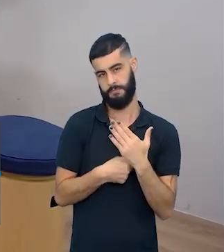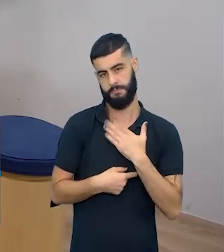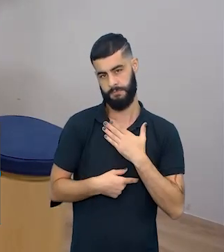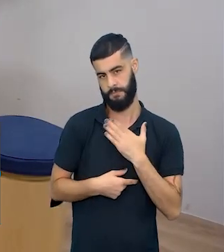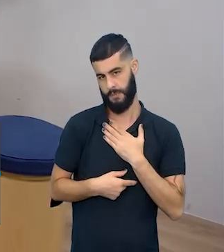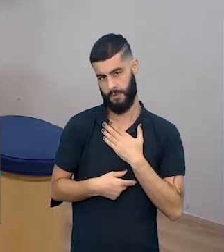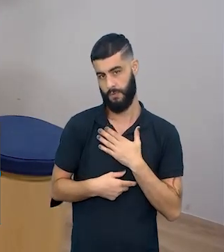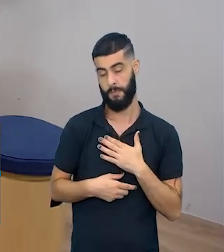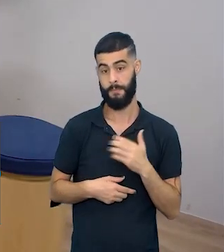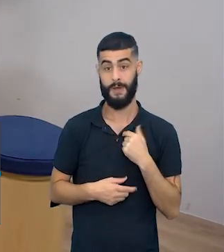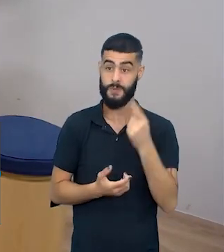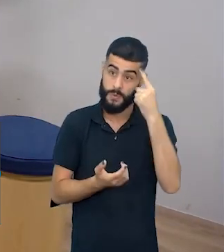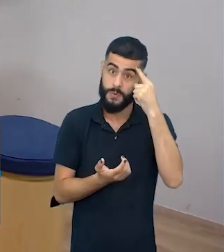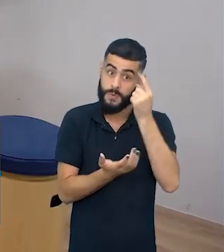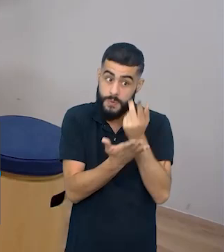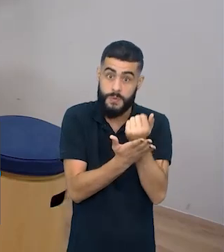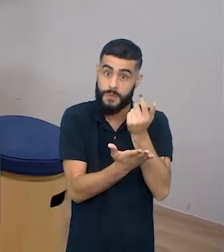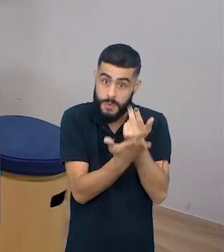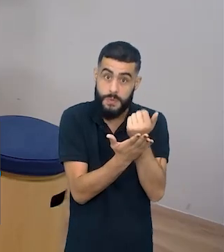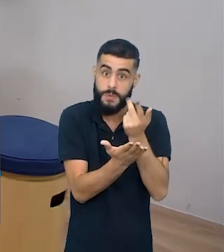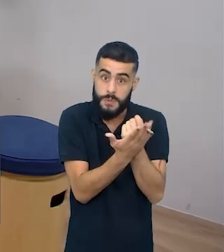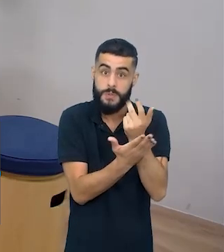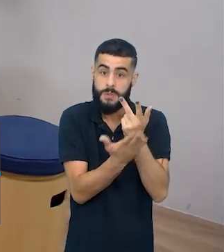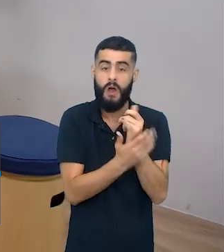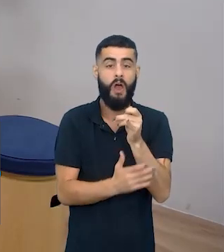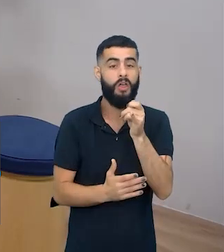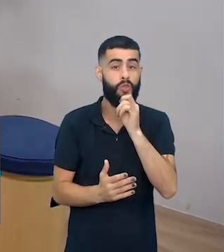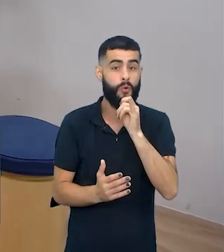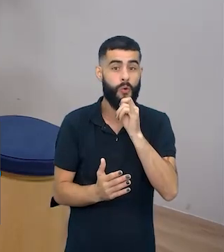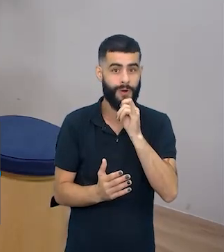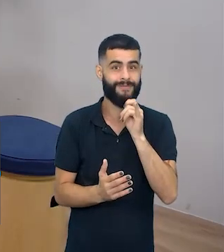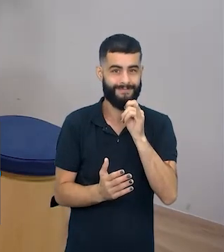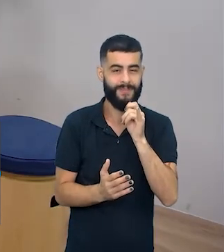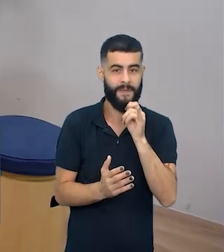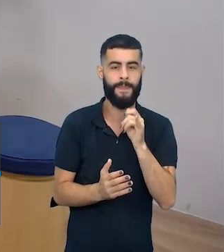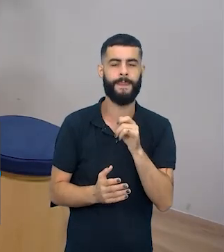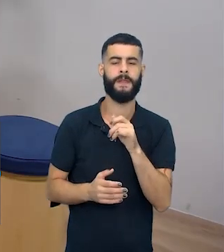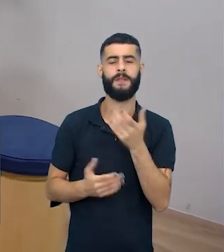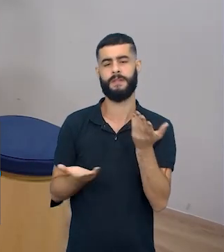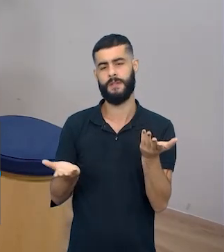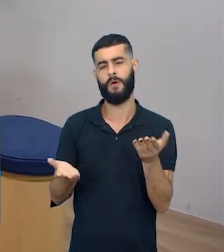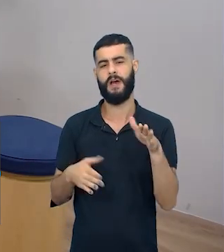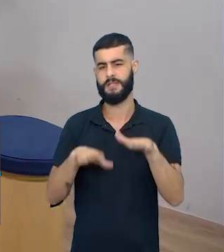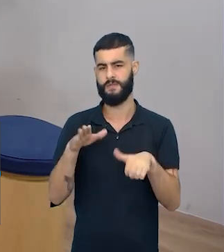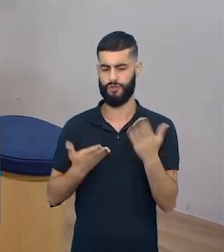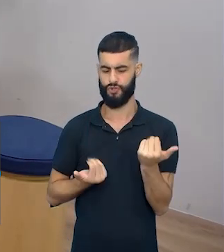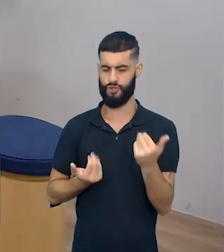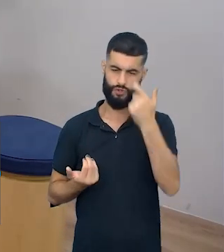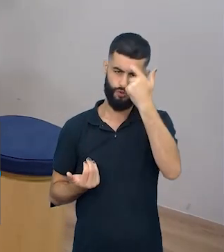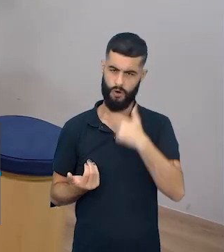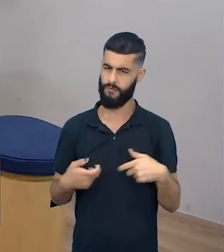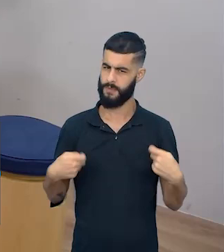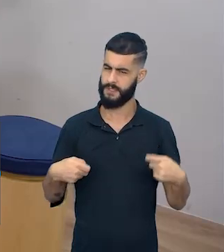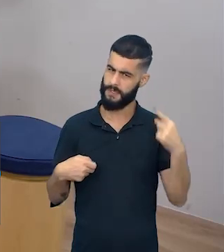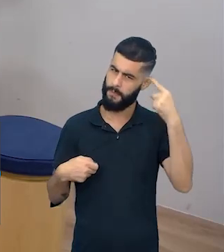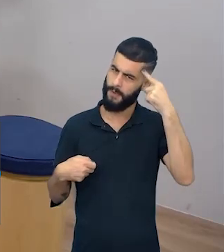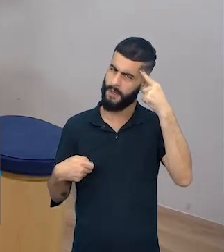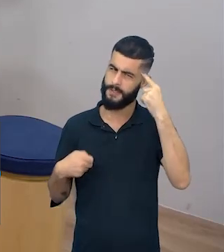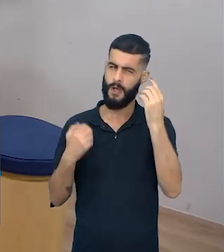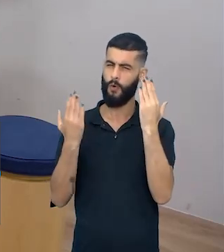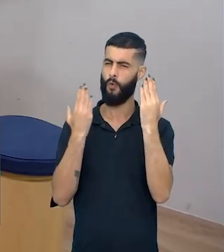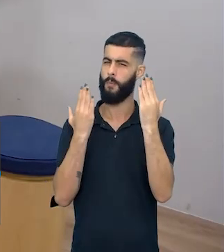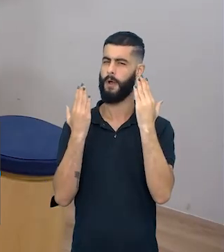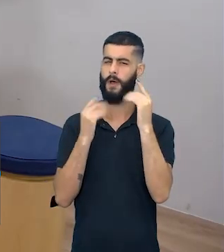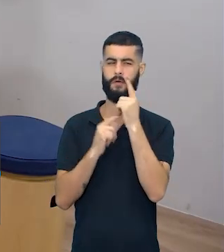de consumismo é sempre alguma coisa a mais. Então, os jovens eles precisam avaliar se é necessário, julgar